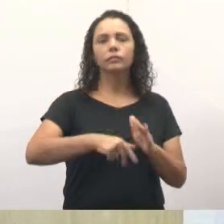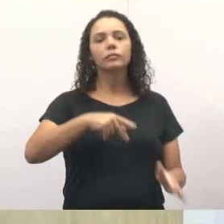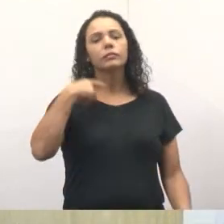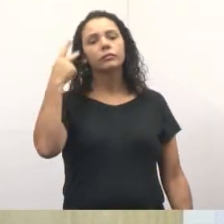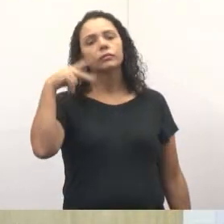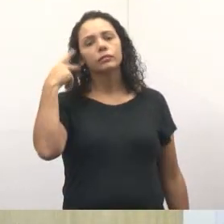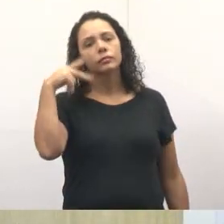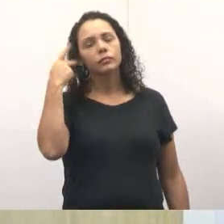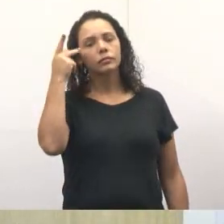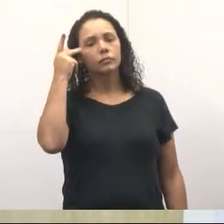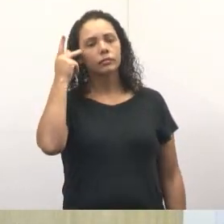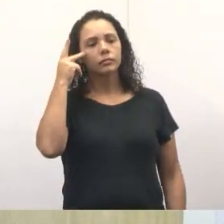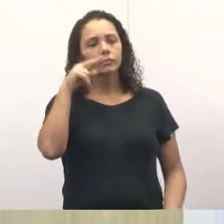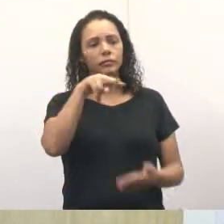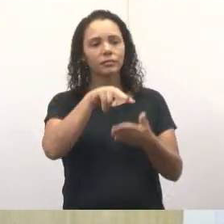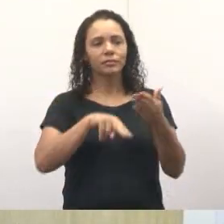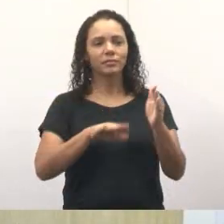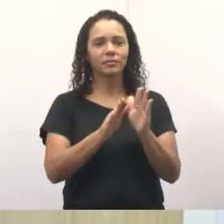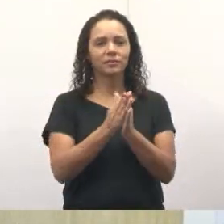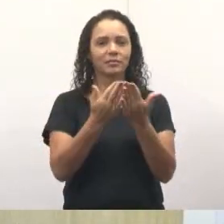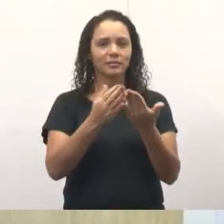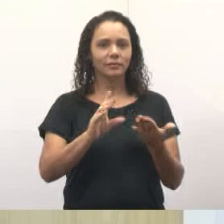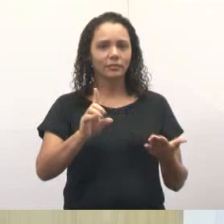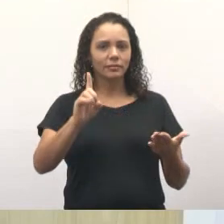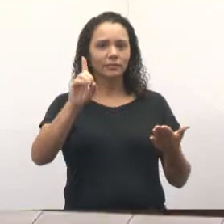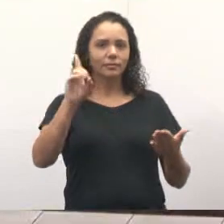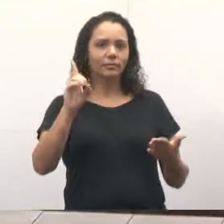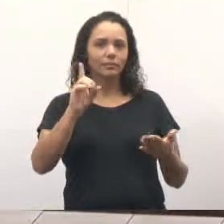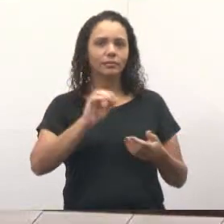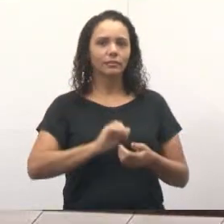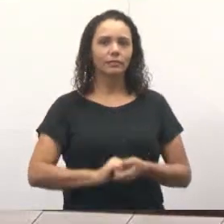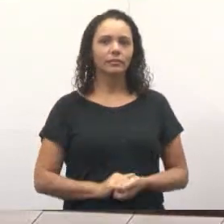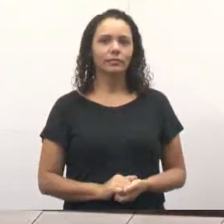Esporte procederá à leitura de um trecho da Bíblia.